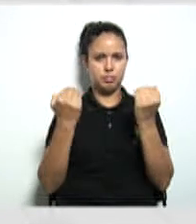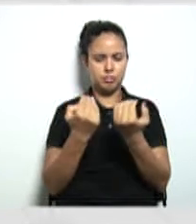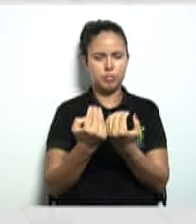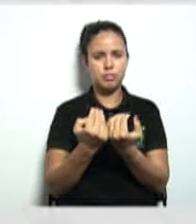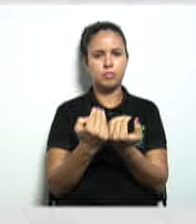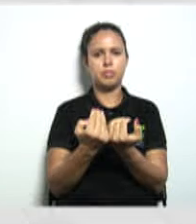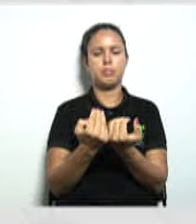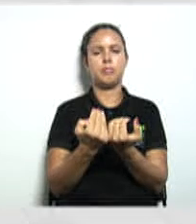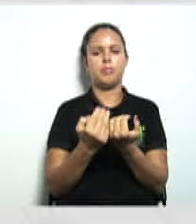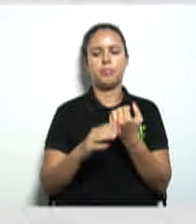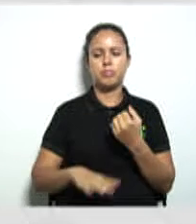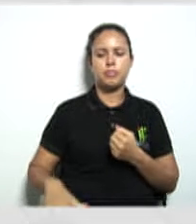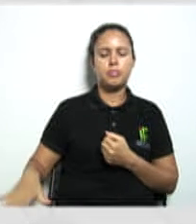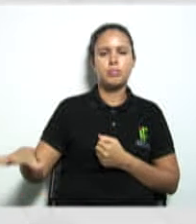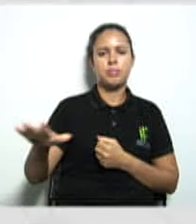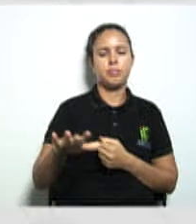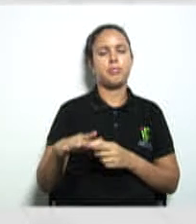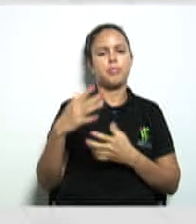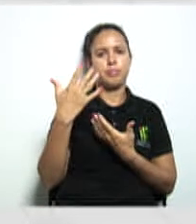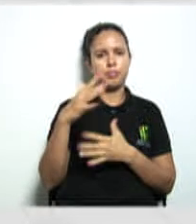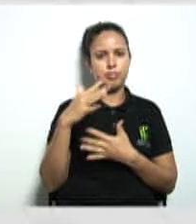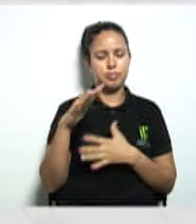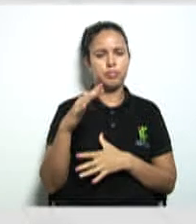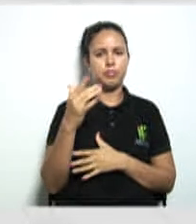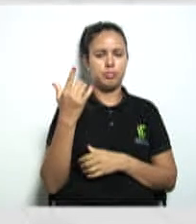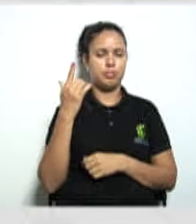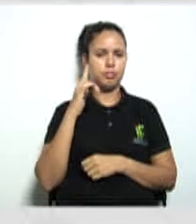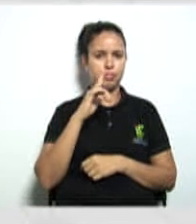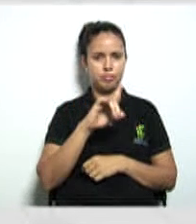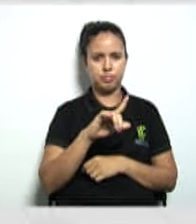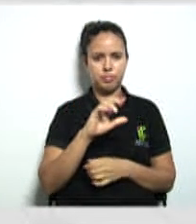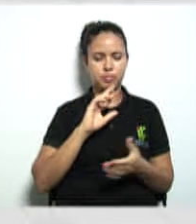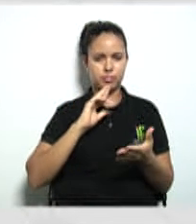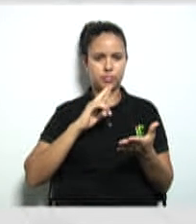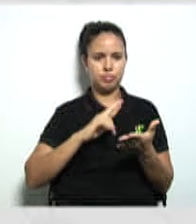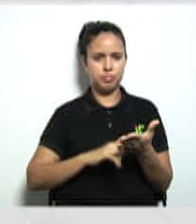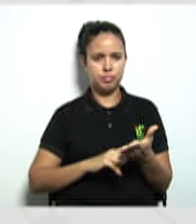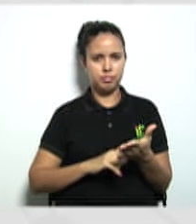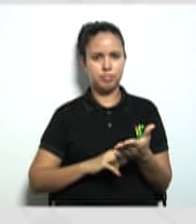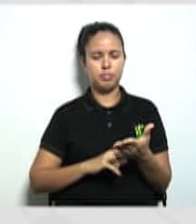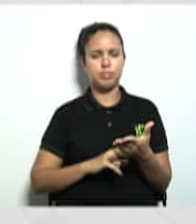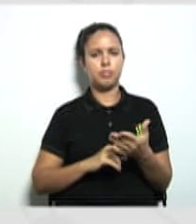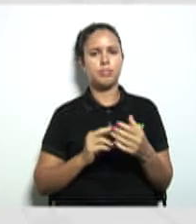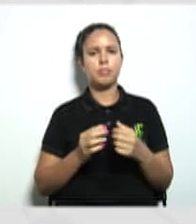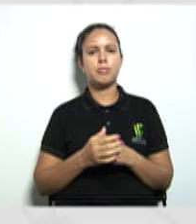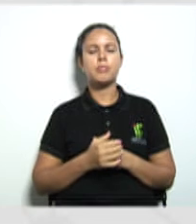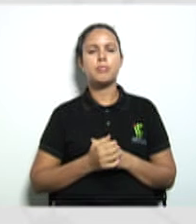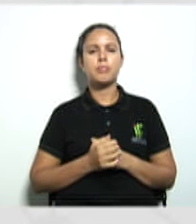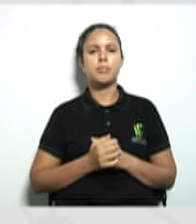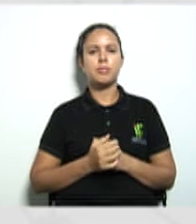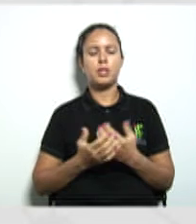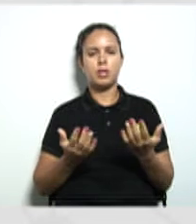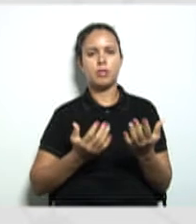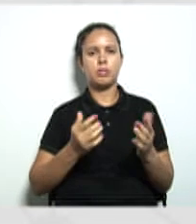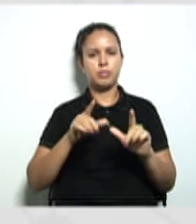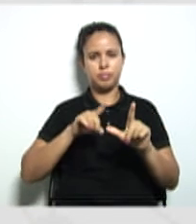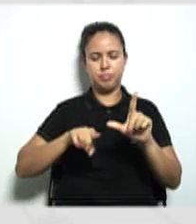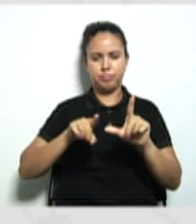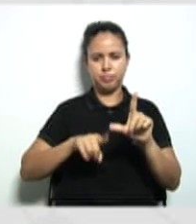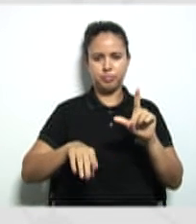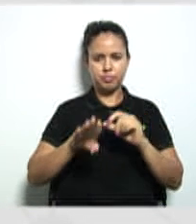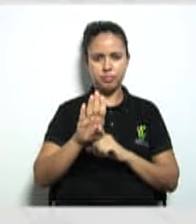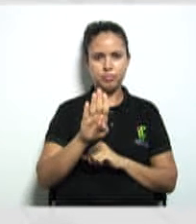comunidade, né? Parabéns para quem conseguiu responder essa questão também. Agora vamos para a letra